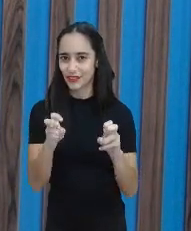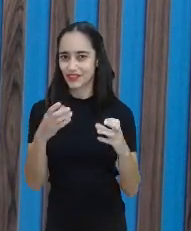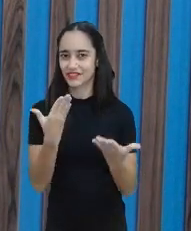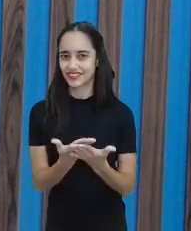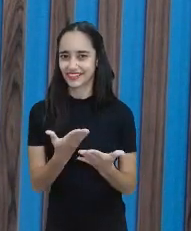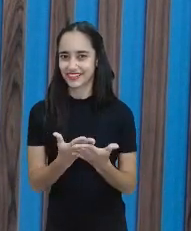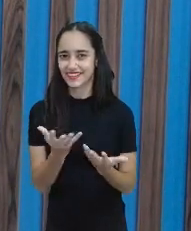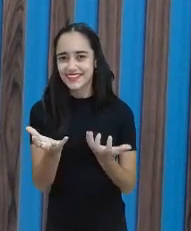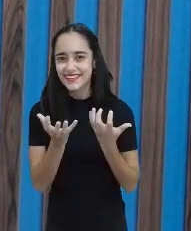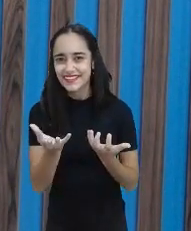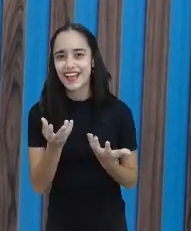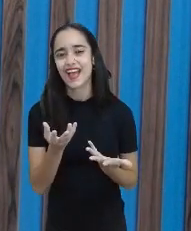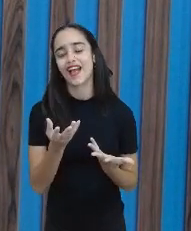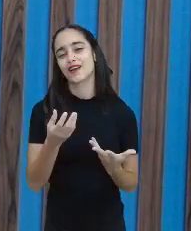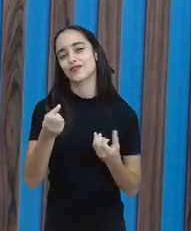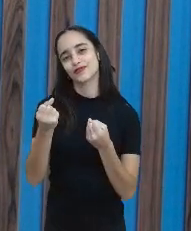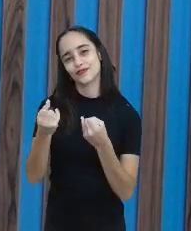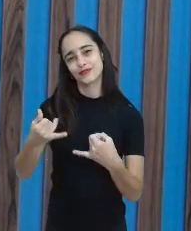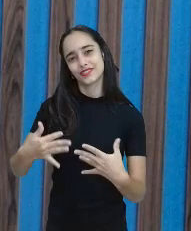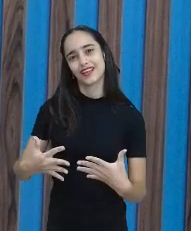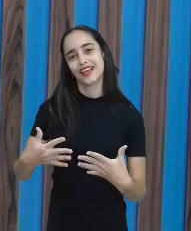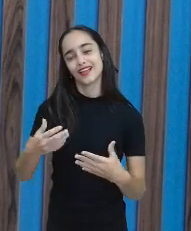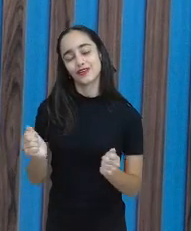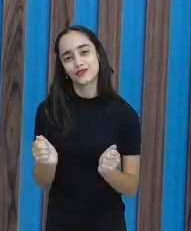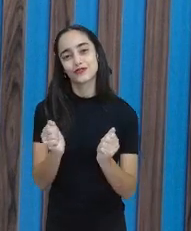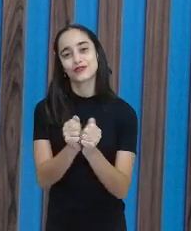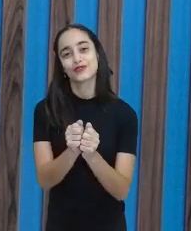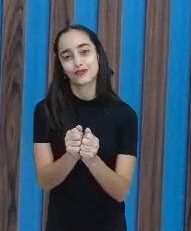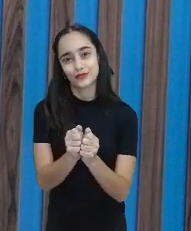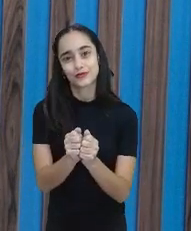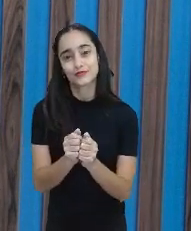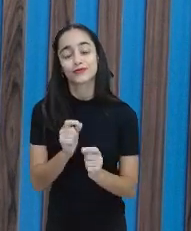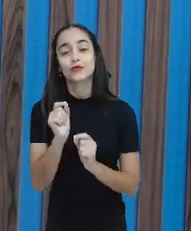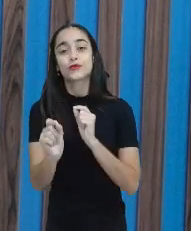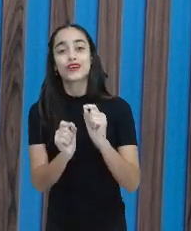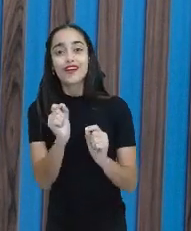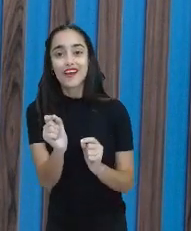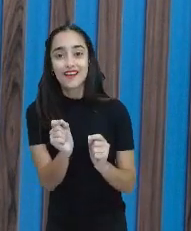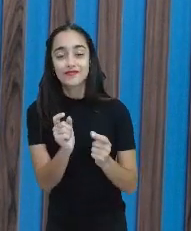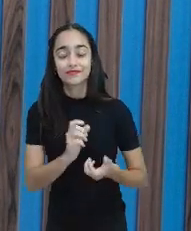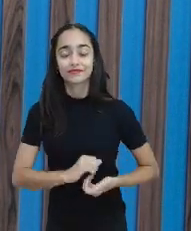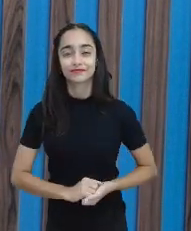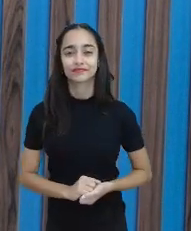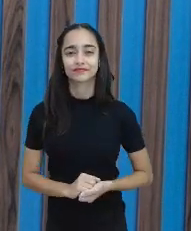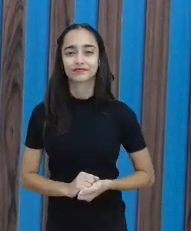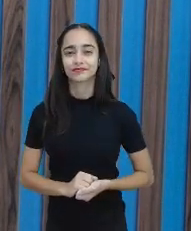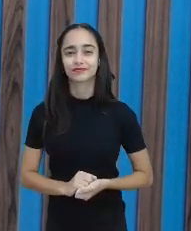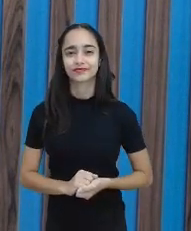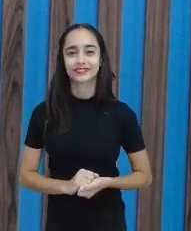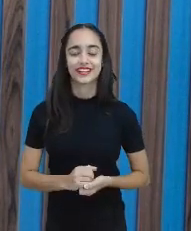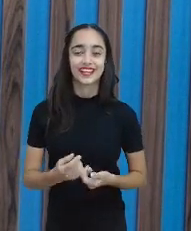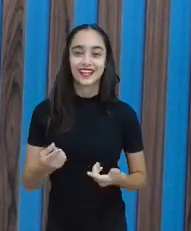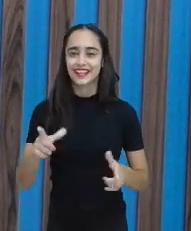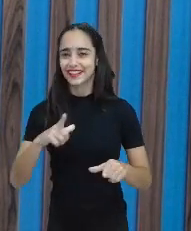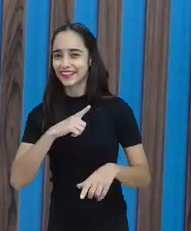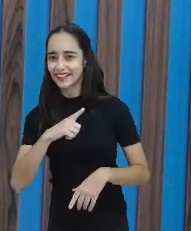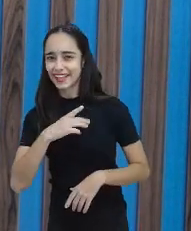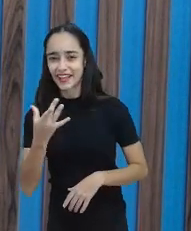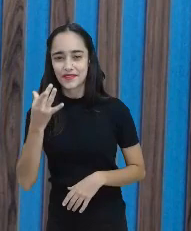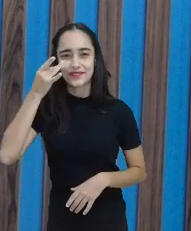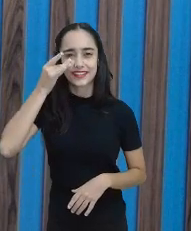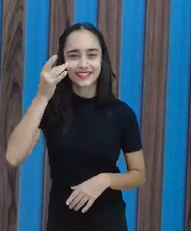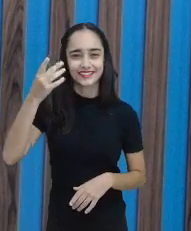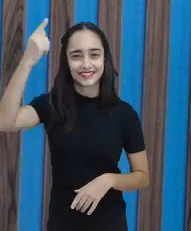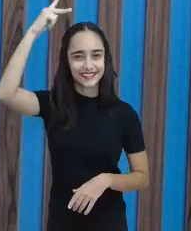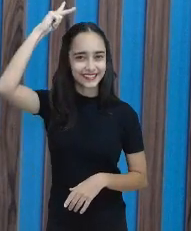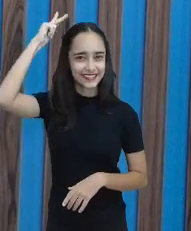quero dizer que eu estou muito bem acompanhada, né, em boas companhias. Eu conto aqui com a presença de